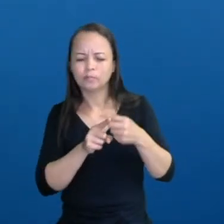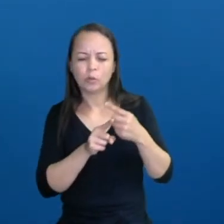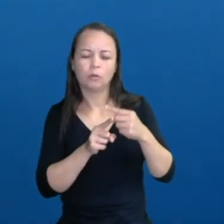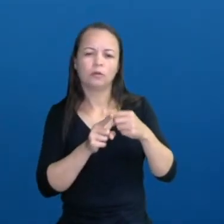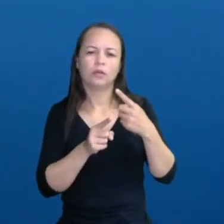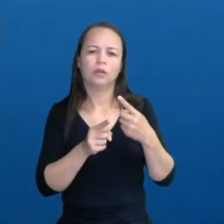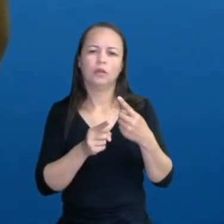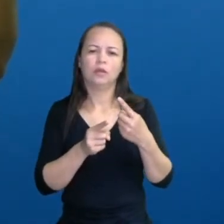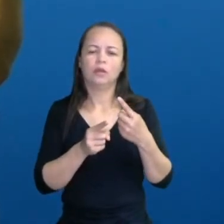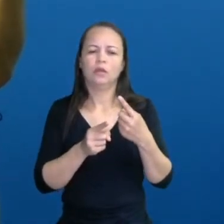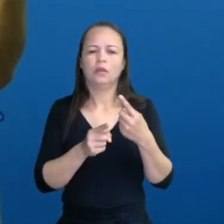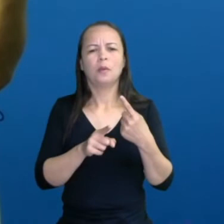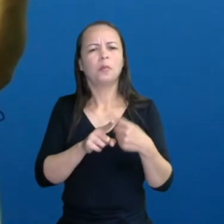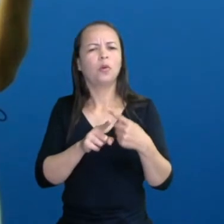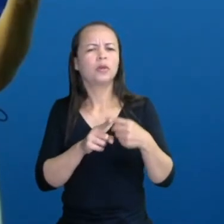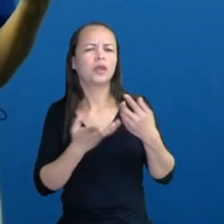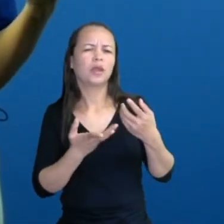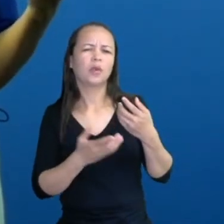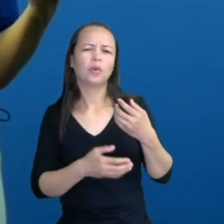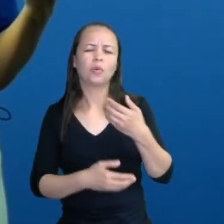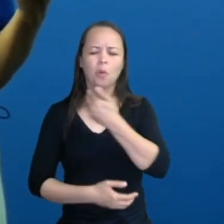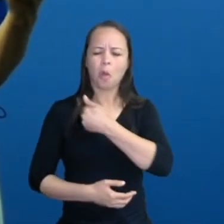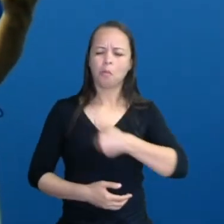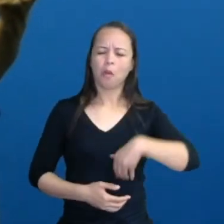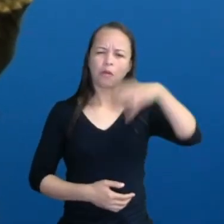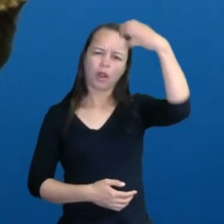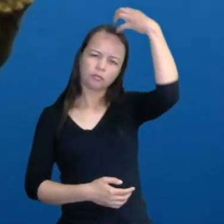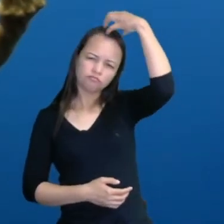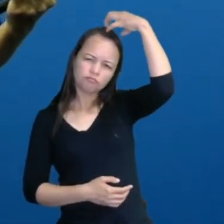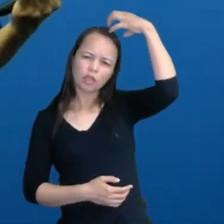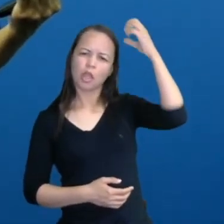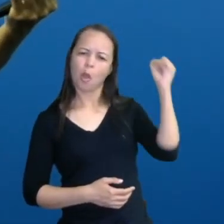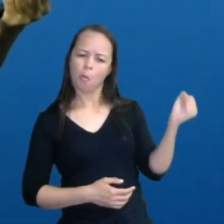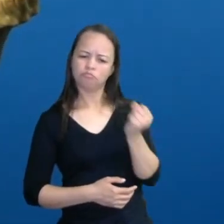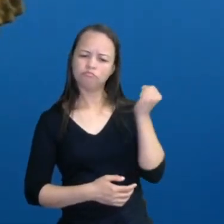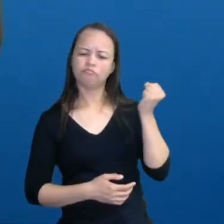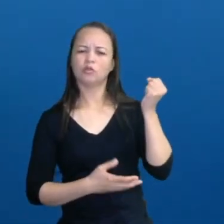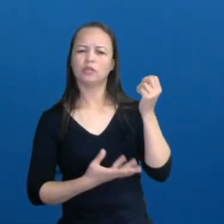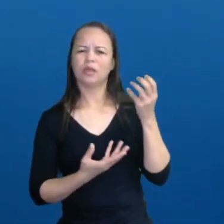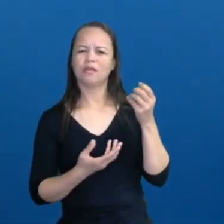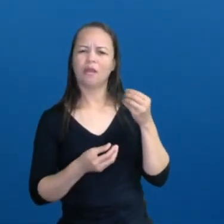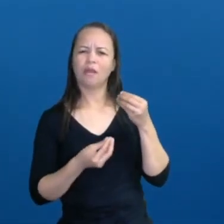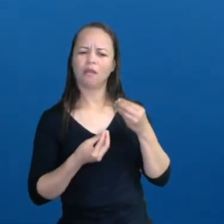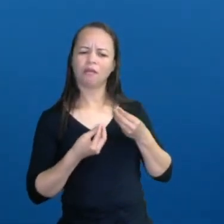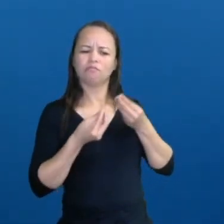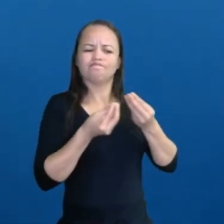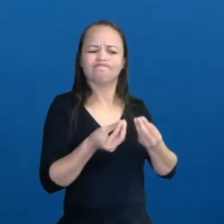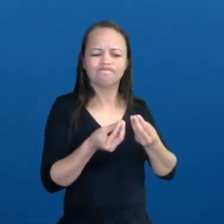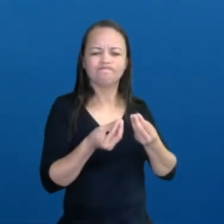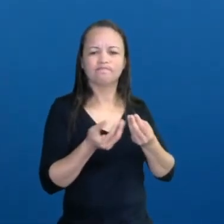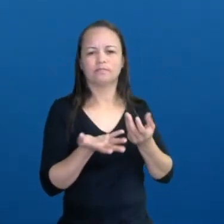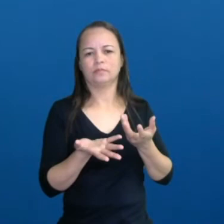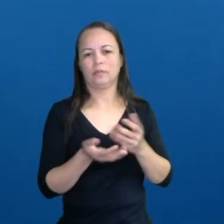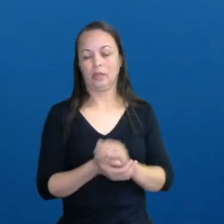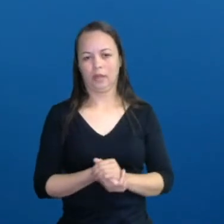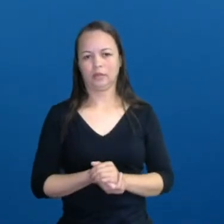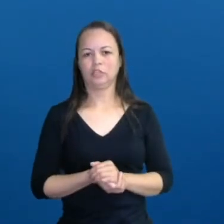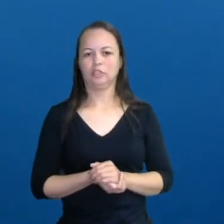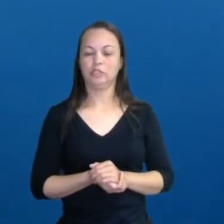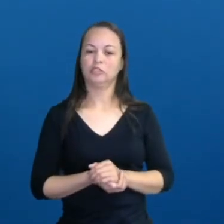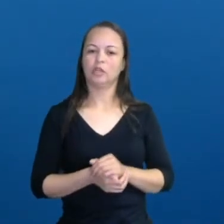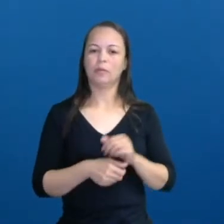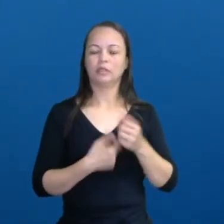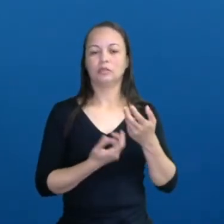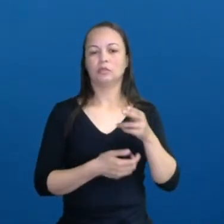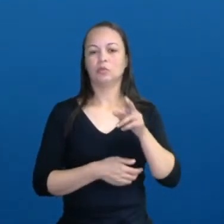Porque o monarca tem esse poder todo. A quem o concebeu? A isso a gente chama de uso da razão,